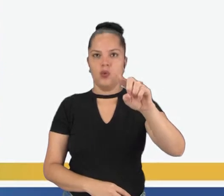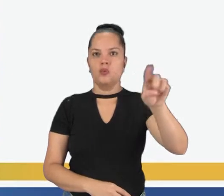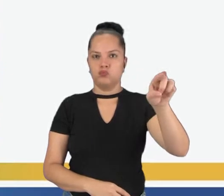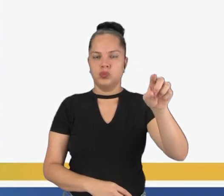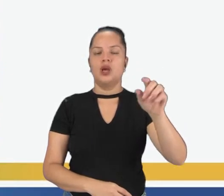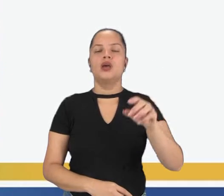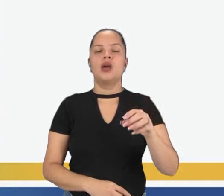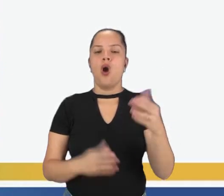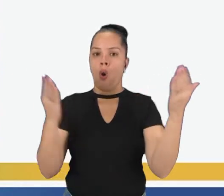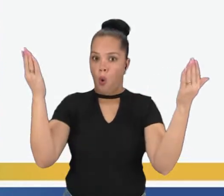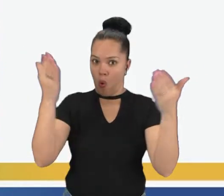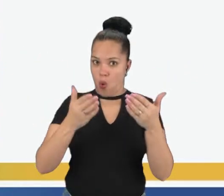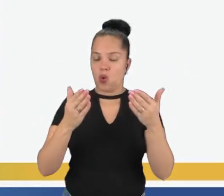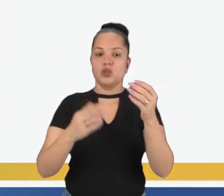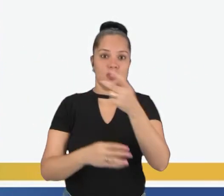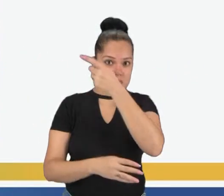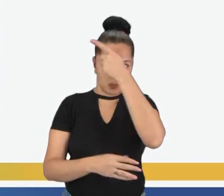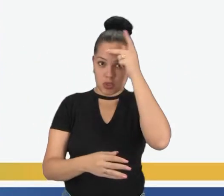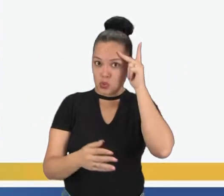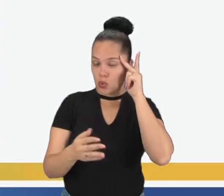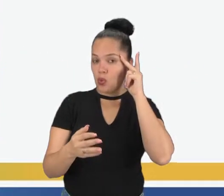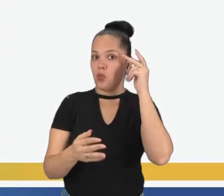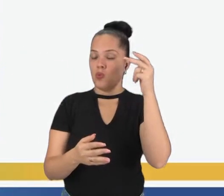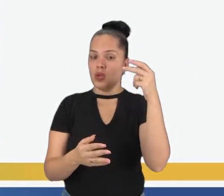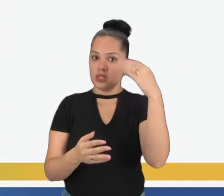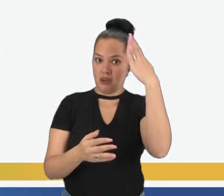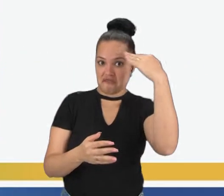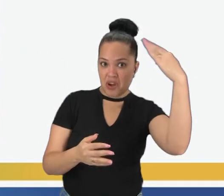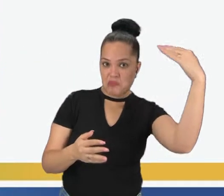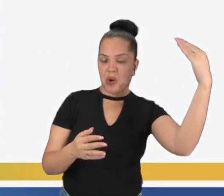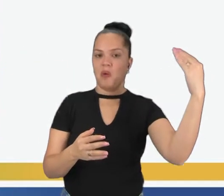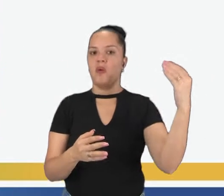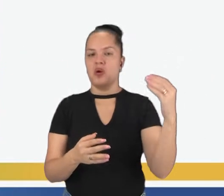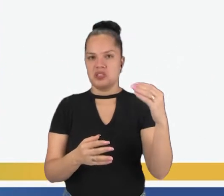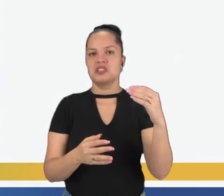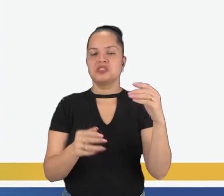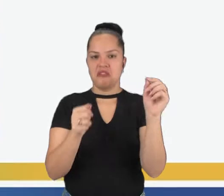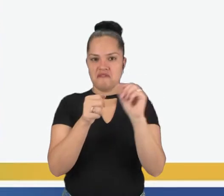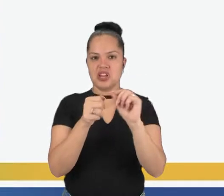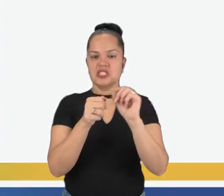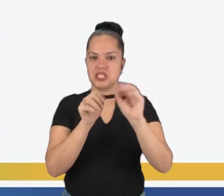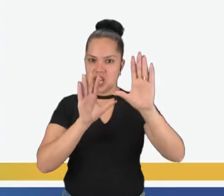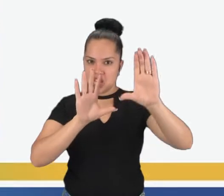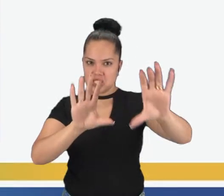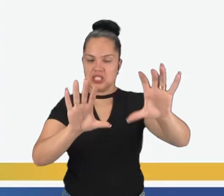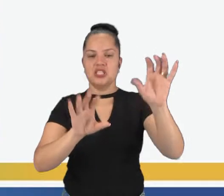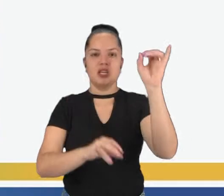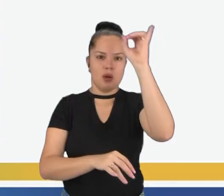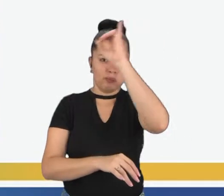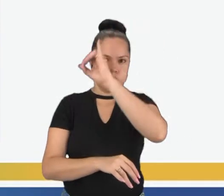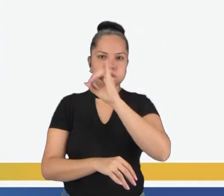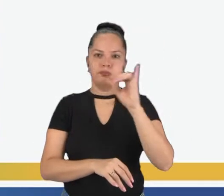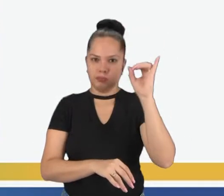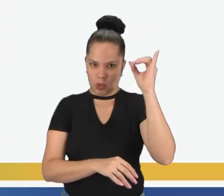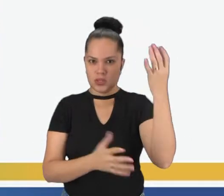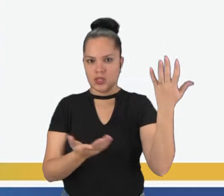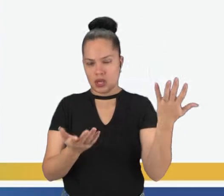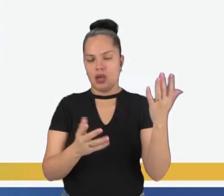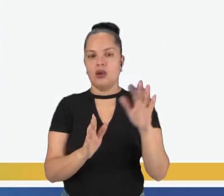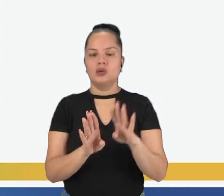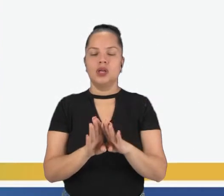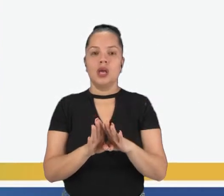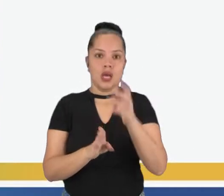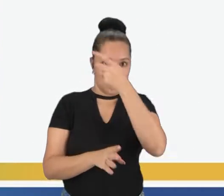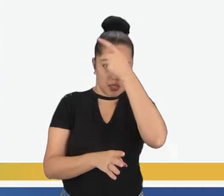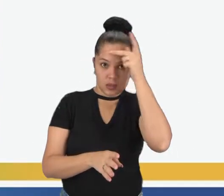Os artistas procuram instalações, que são esses espaços onde ele vai colocar vários elementos e o